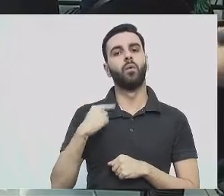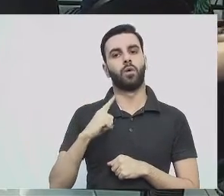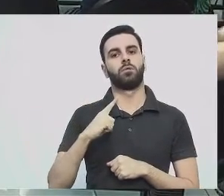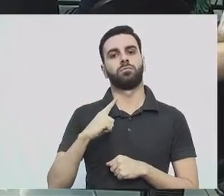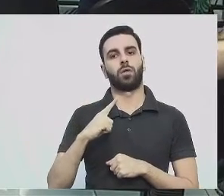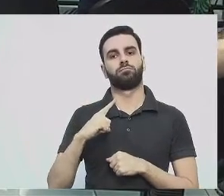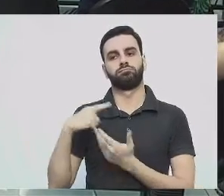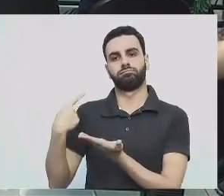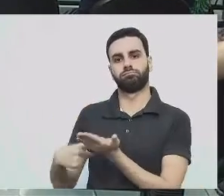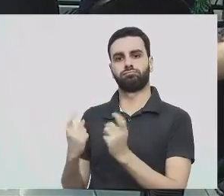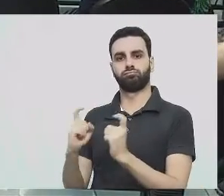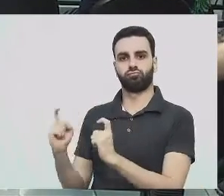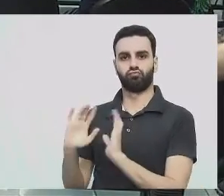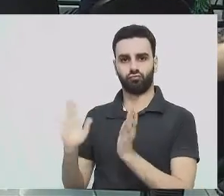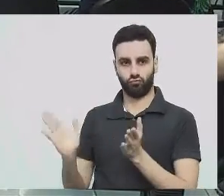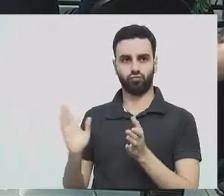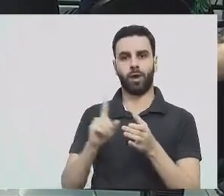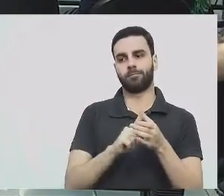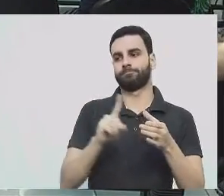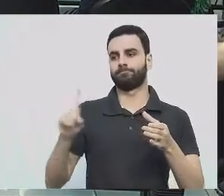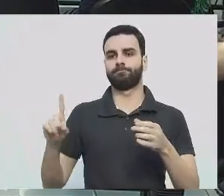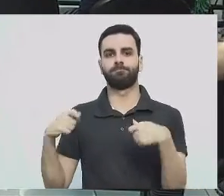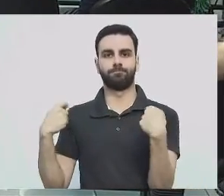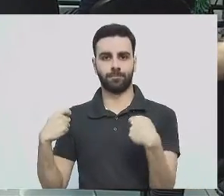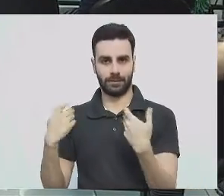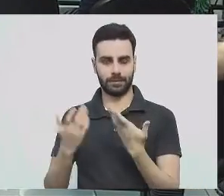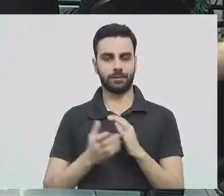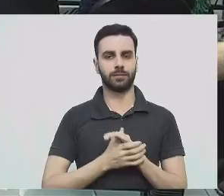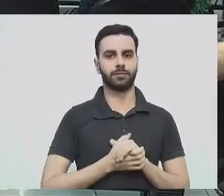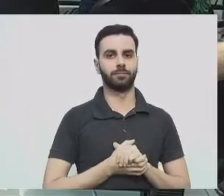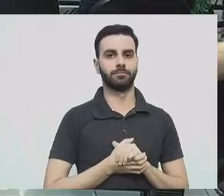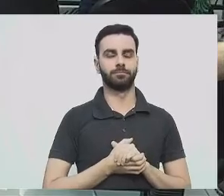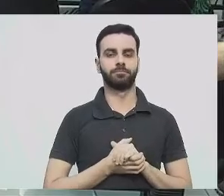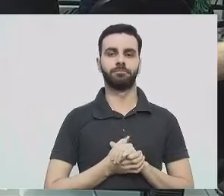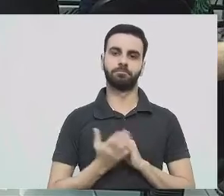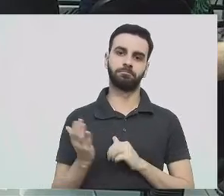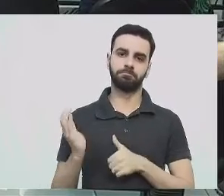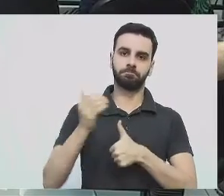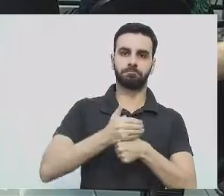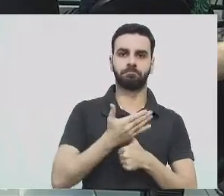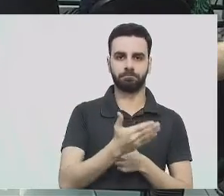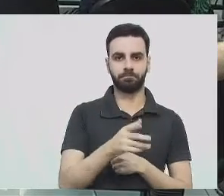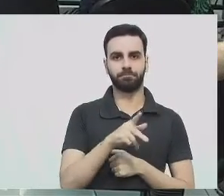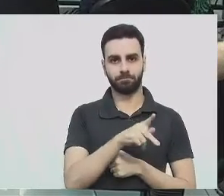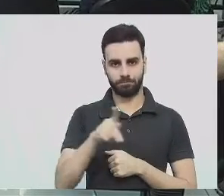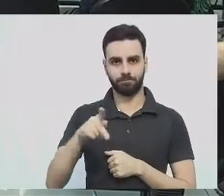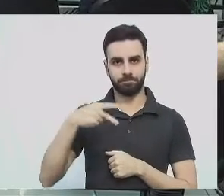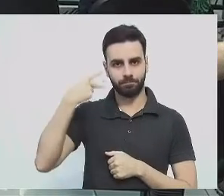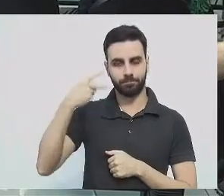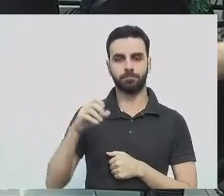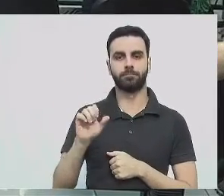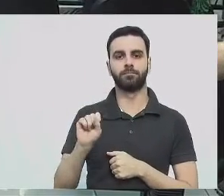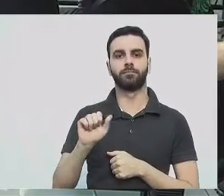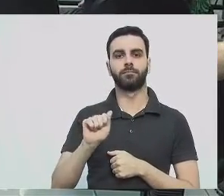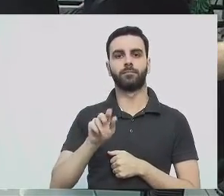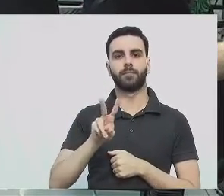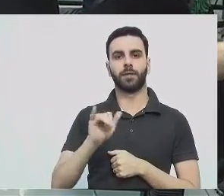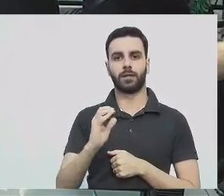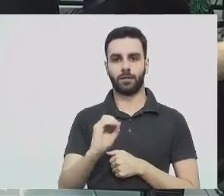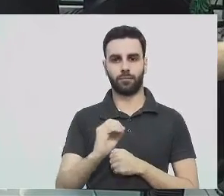uma reunião agora fora da Câmara. Passar os trabalhos, Sávio.